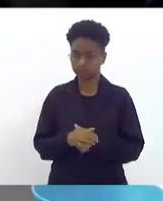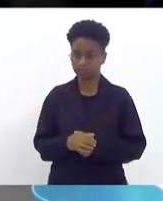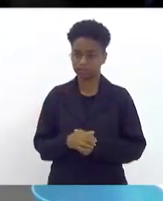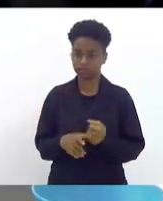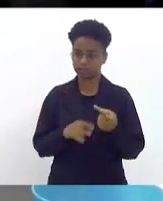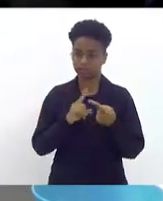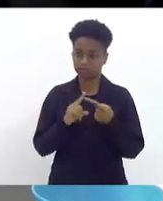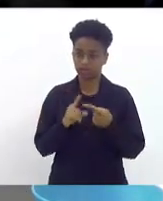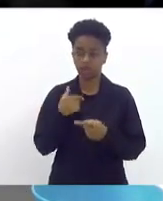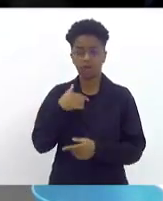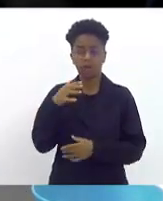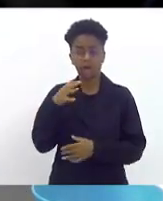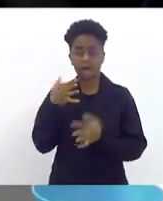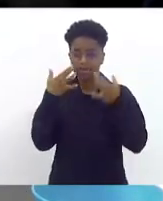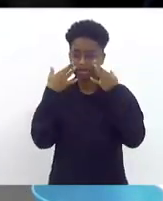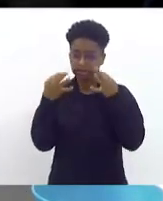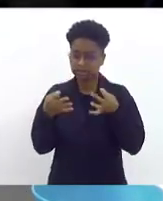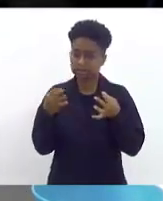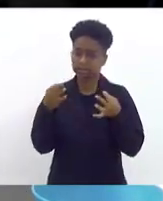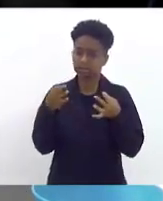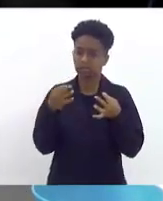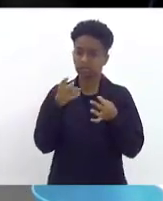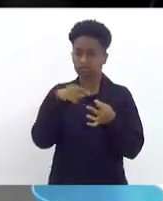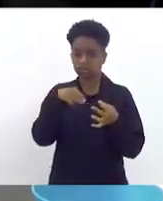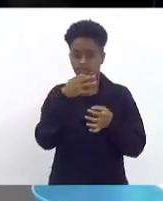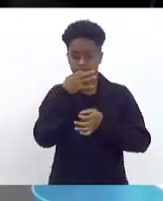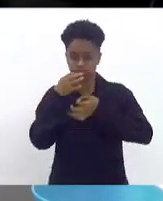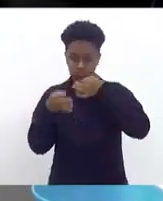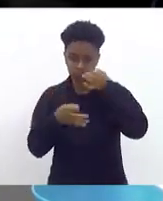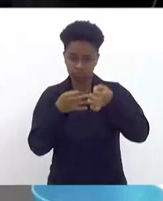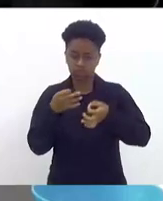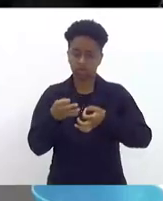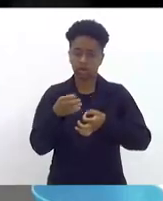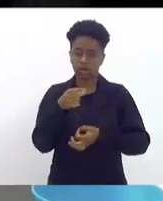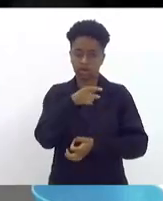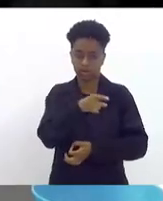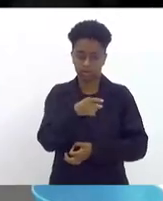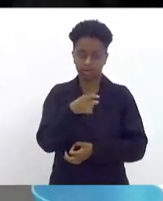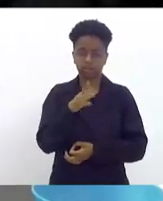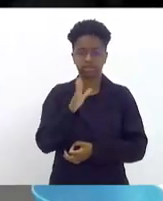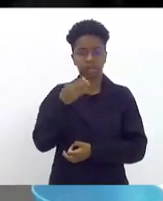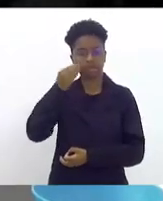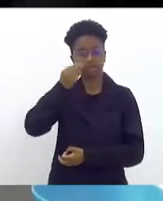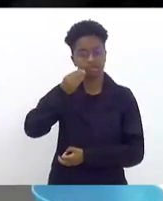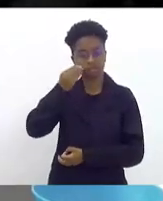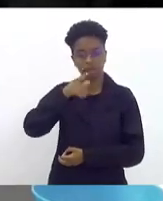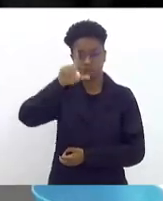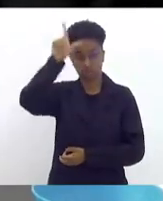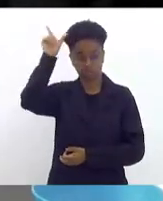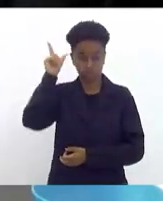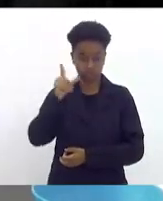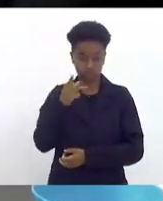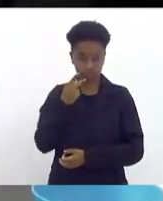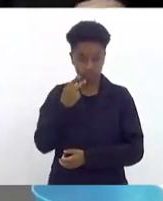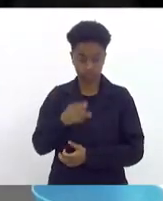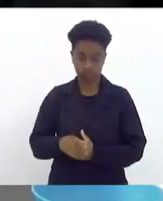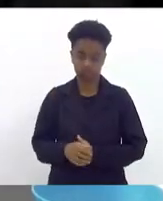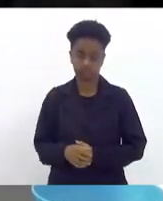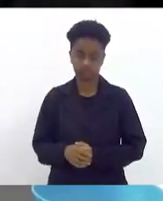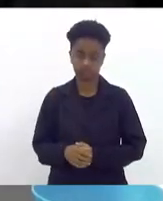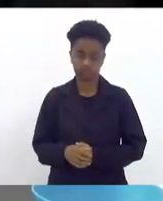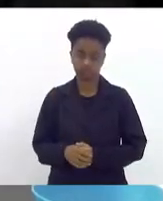tava ouvindo aqui atentamente a argumentação do nosso decano Deputado Luiz Paulo e